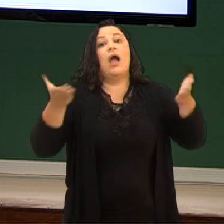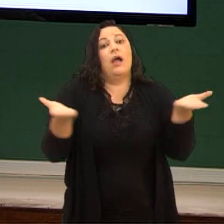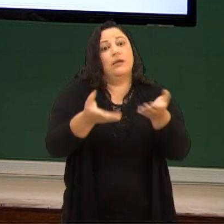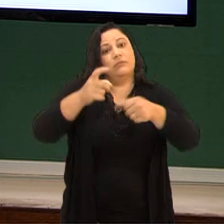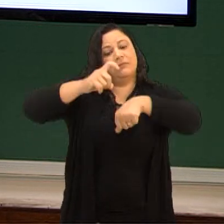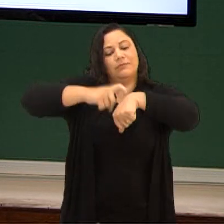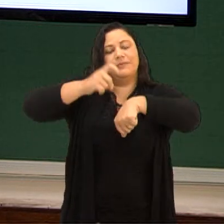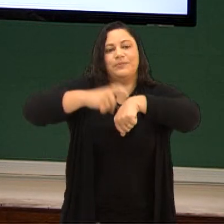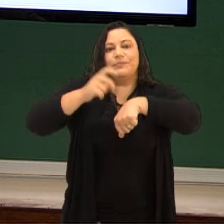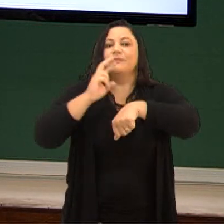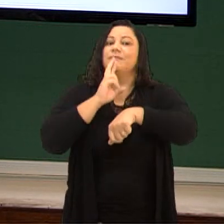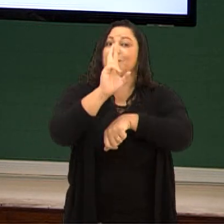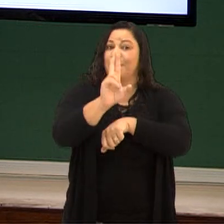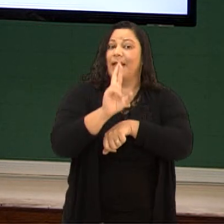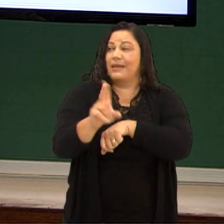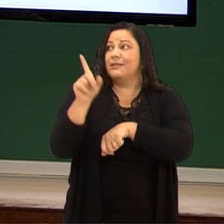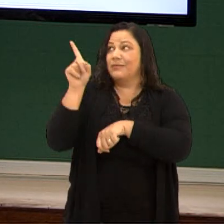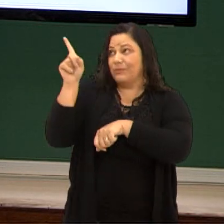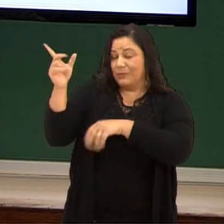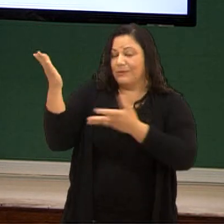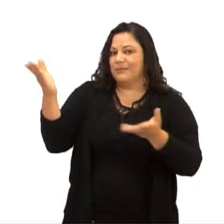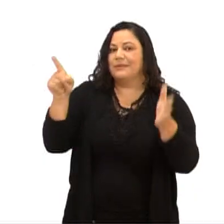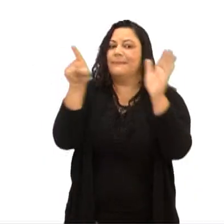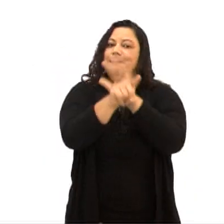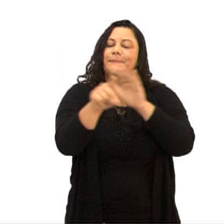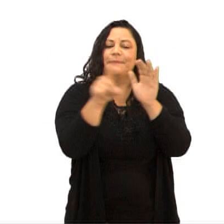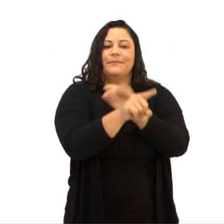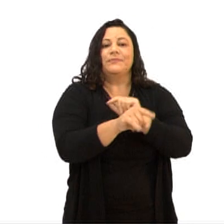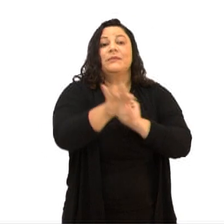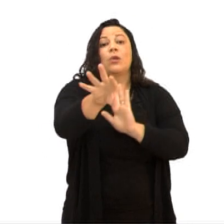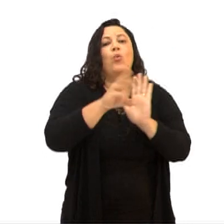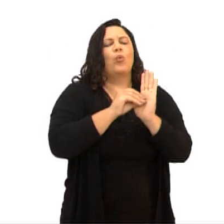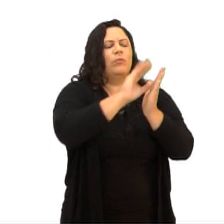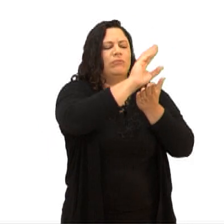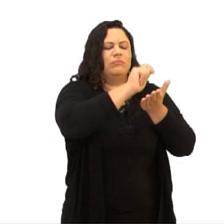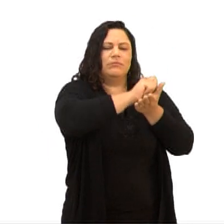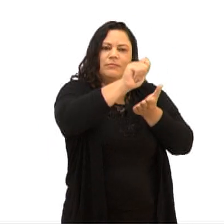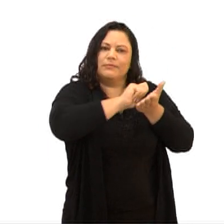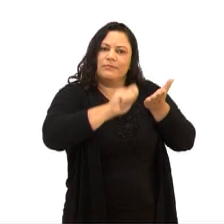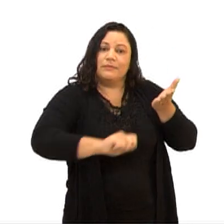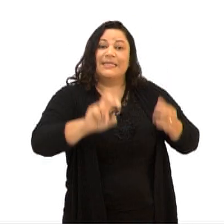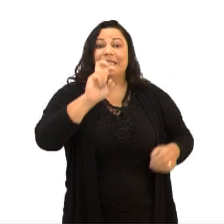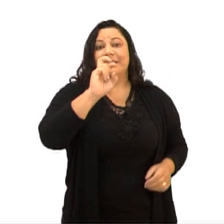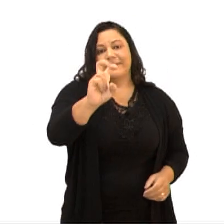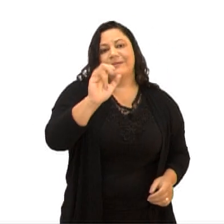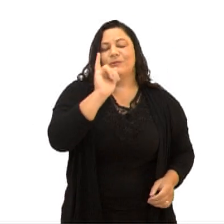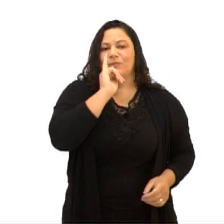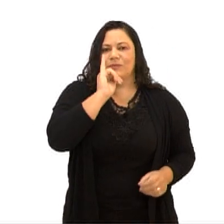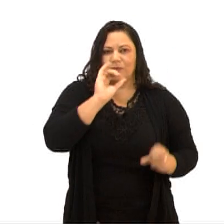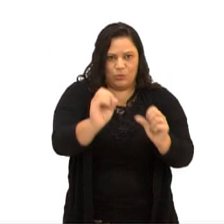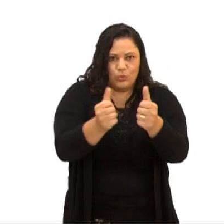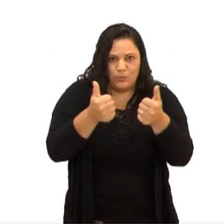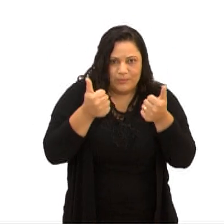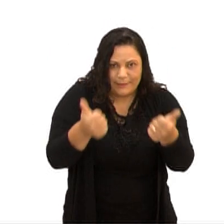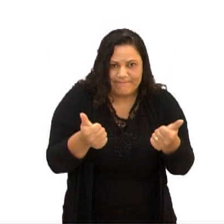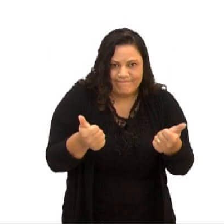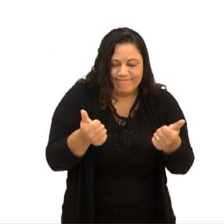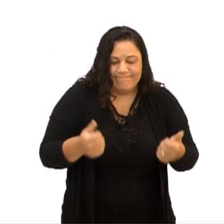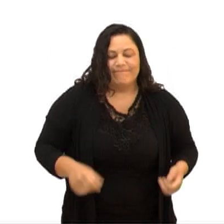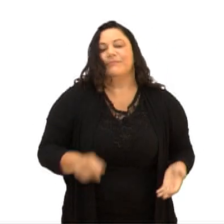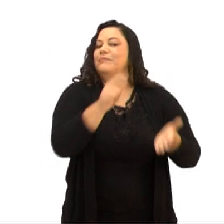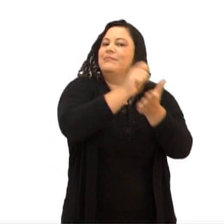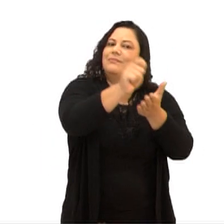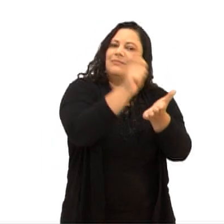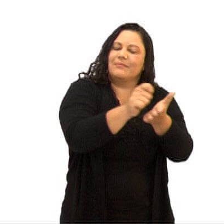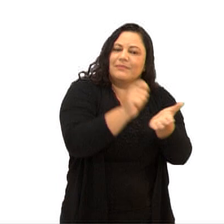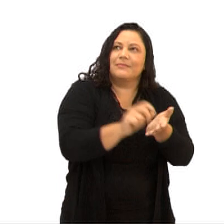vocês responderem esse quiz, colocando no caderno de vocês 5 exemplos desses objetos. Tudo bem? Escrevam aí,